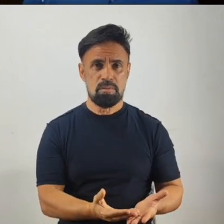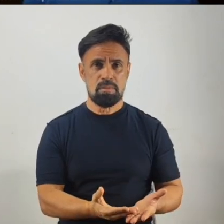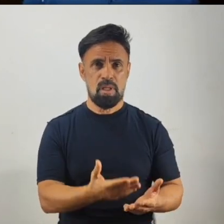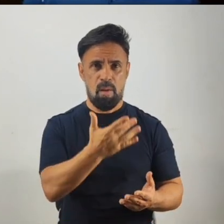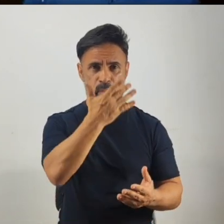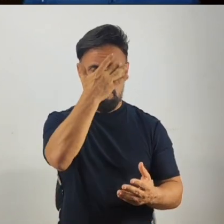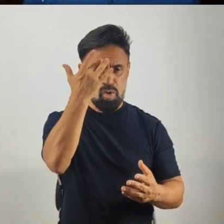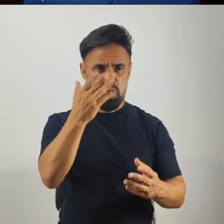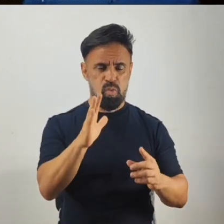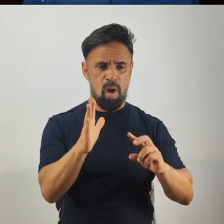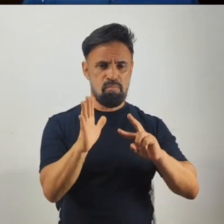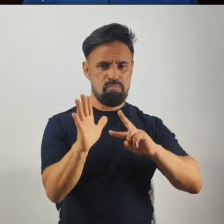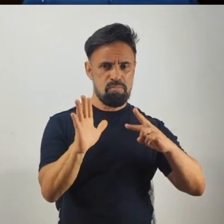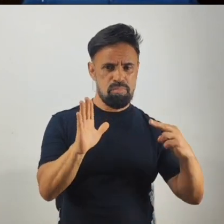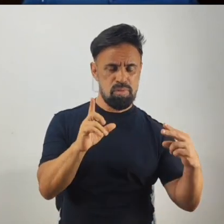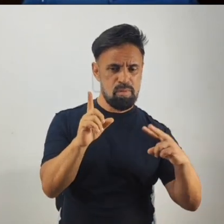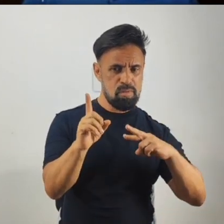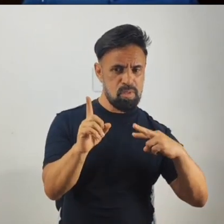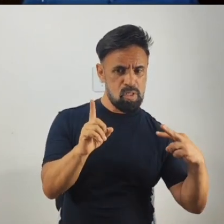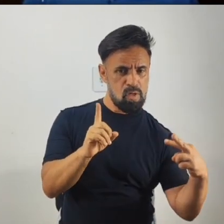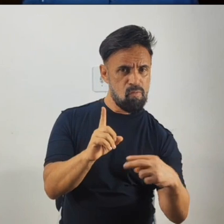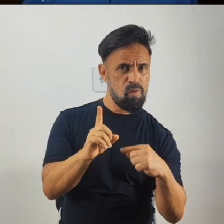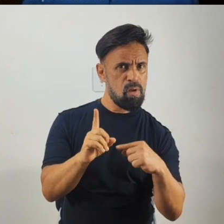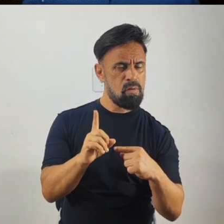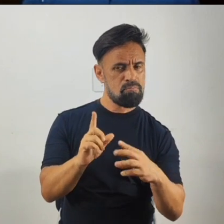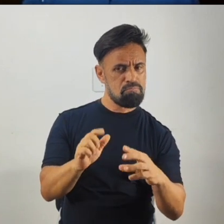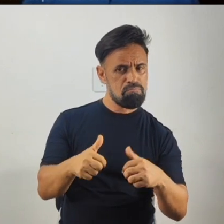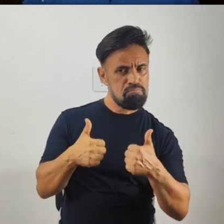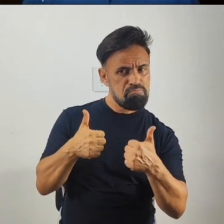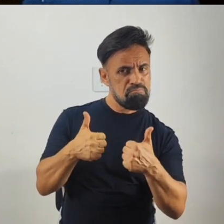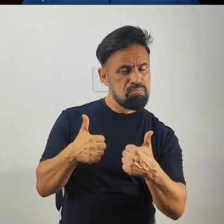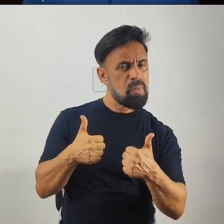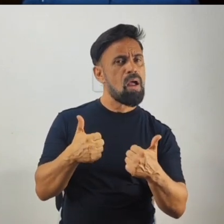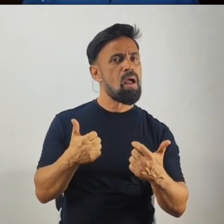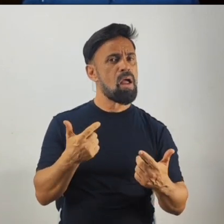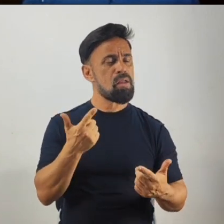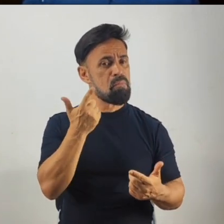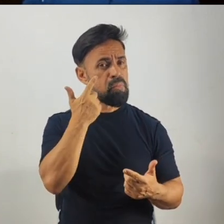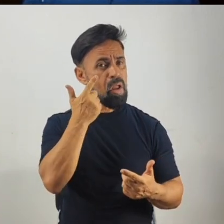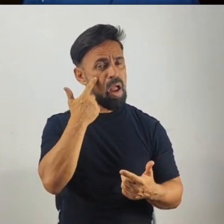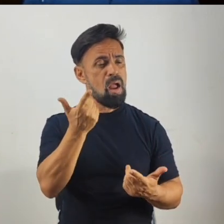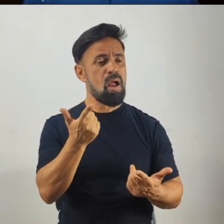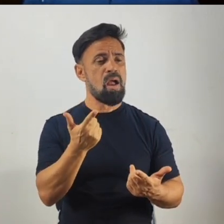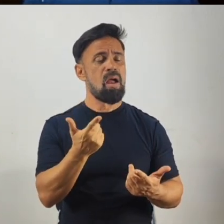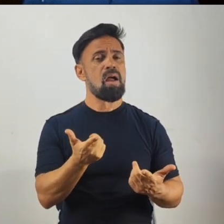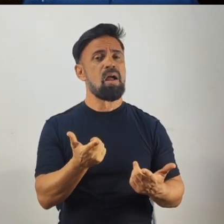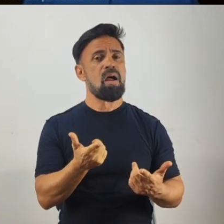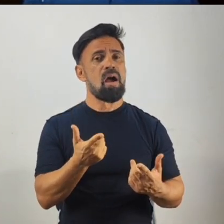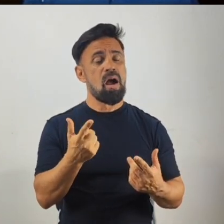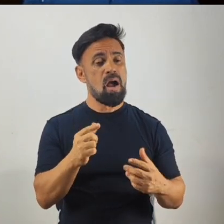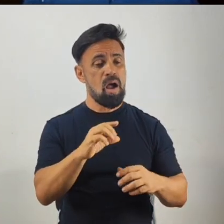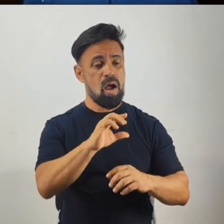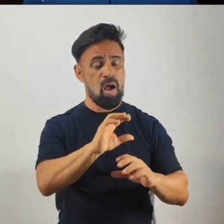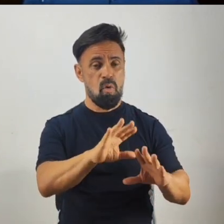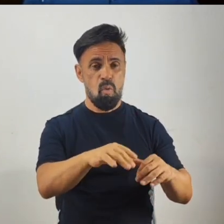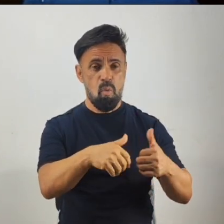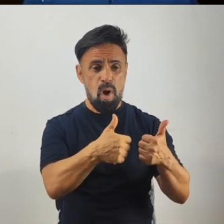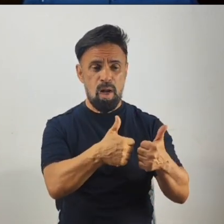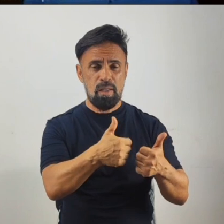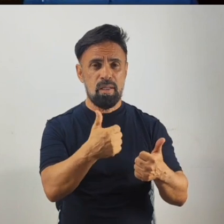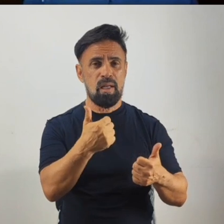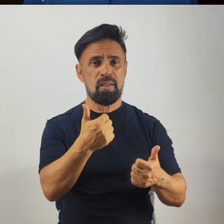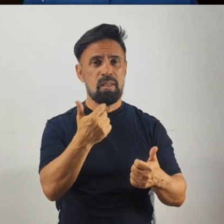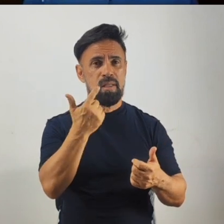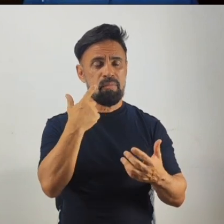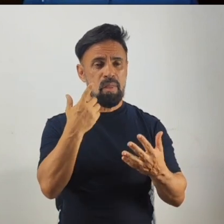vista do cliente-usuário. Ele quer dizer que a qualidade ela se